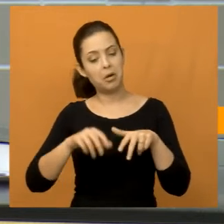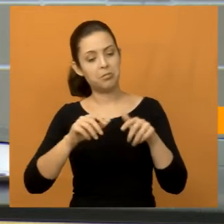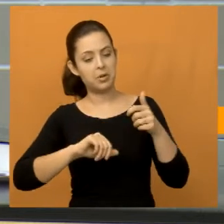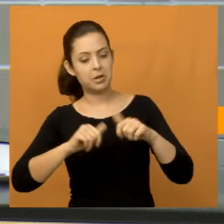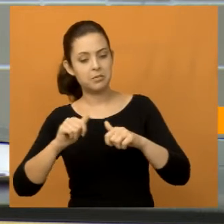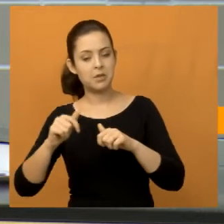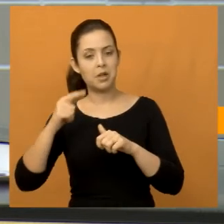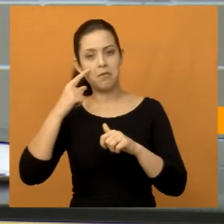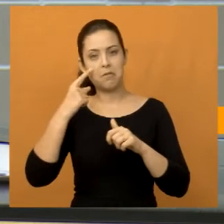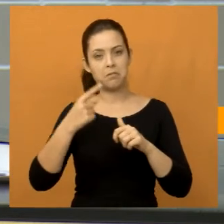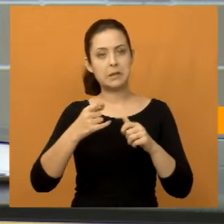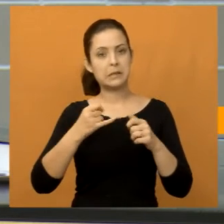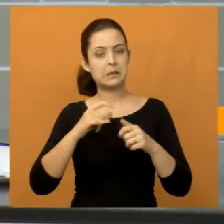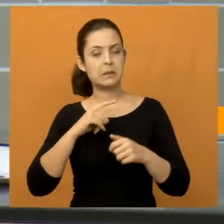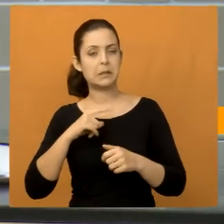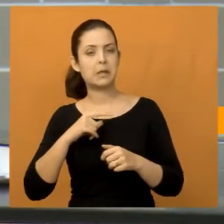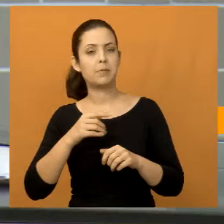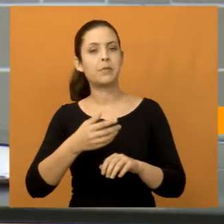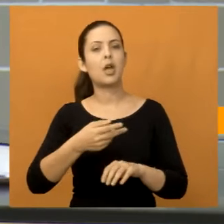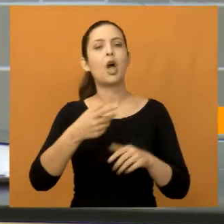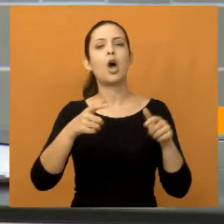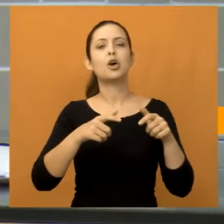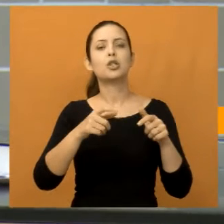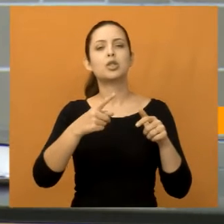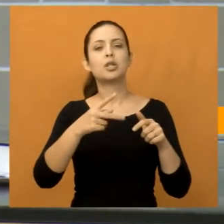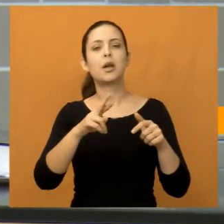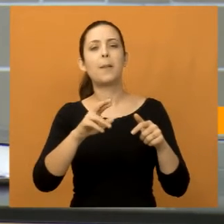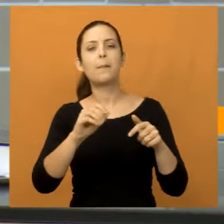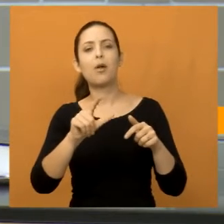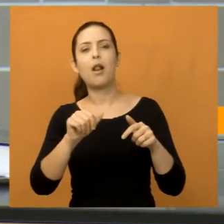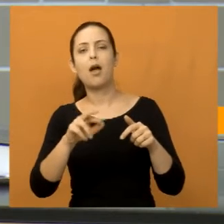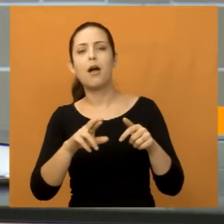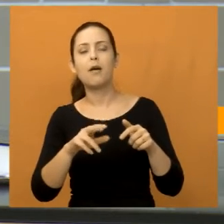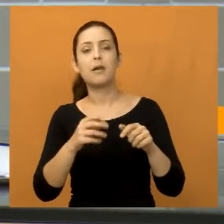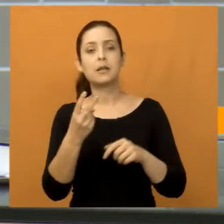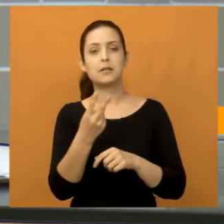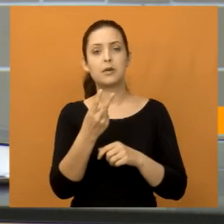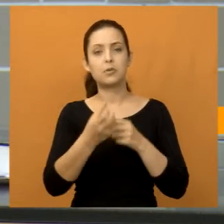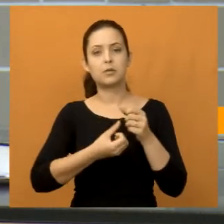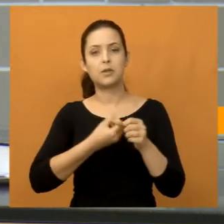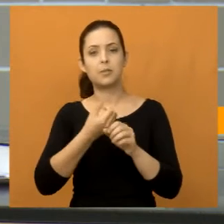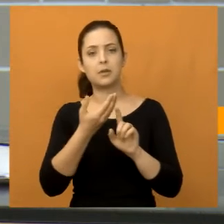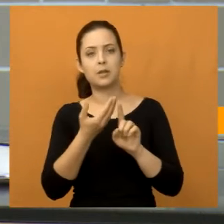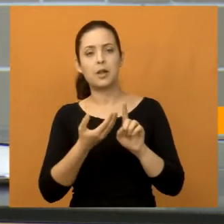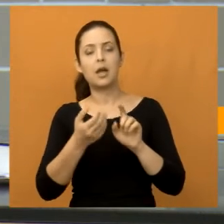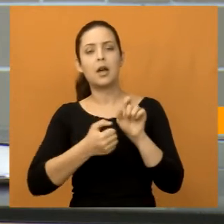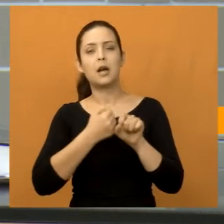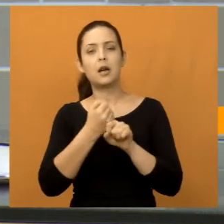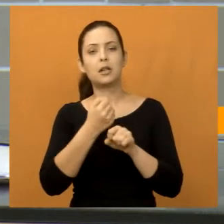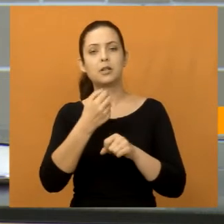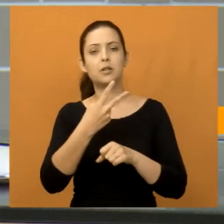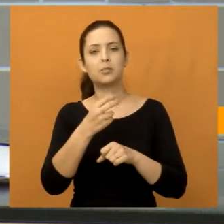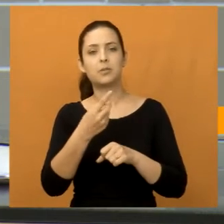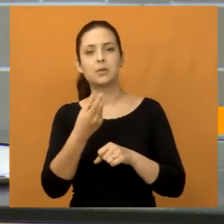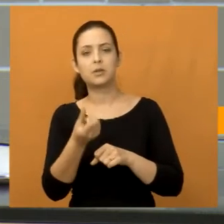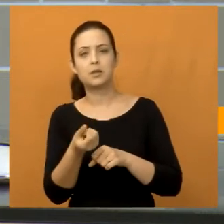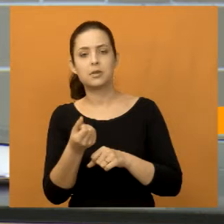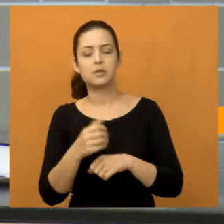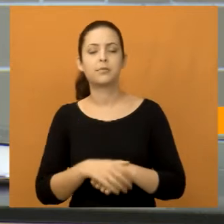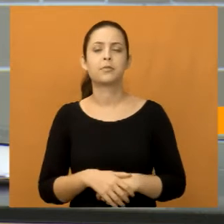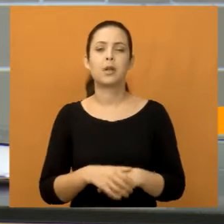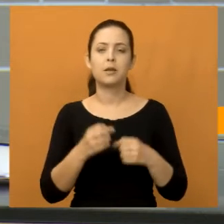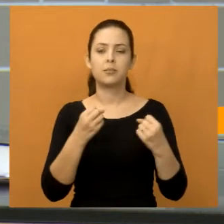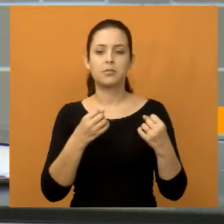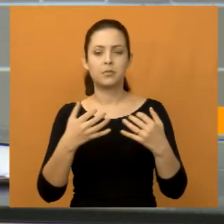praticadas na Fundação Prolar durante o segundo semestre de 2016, conforme razões